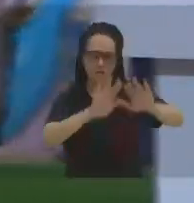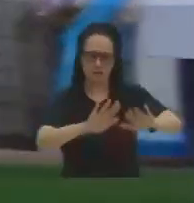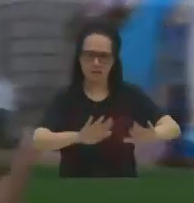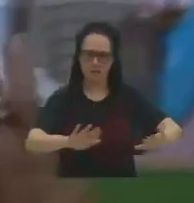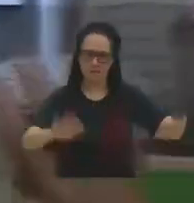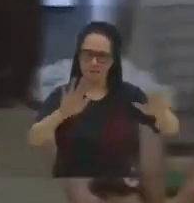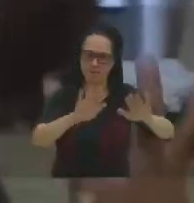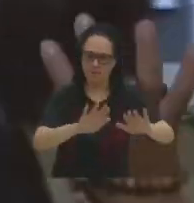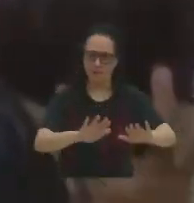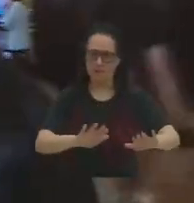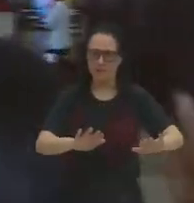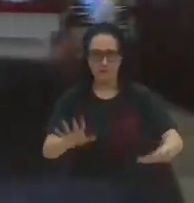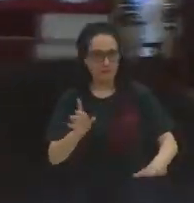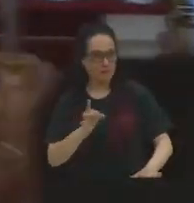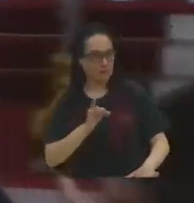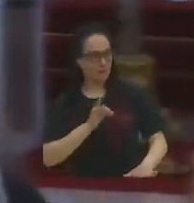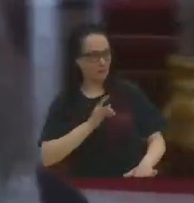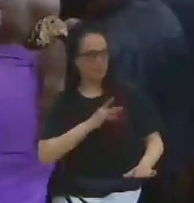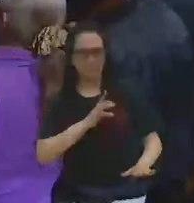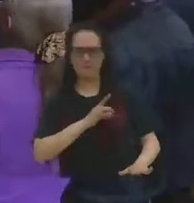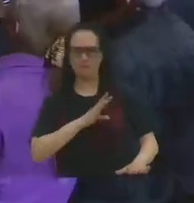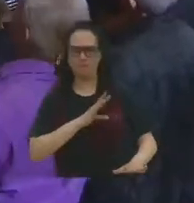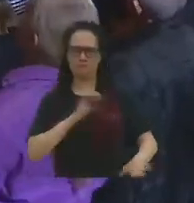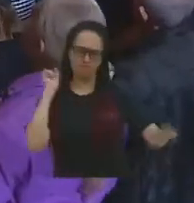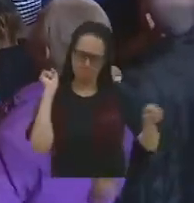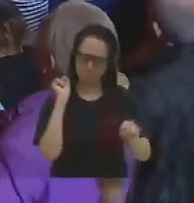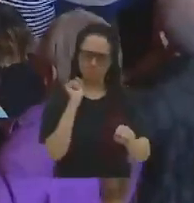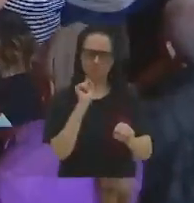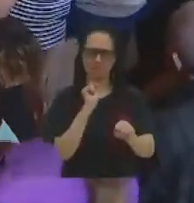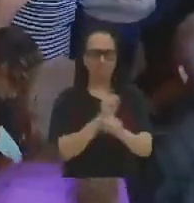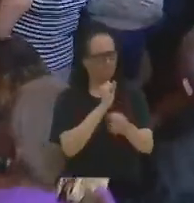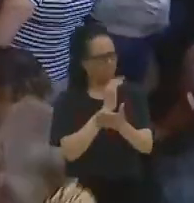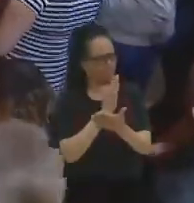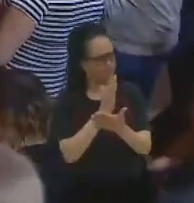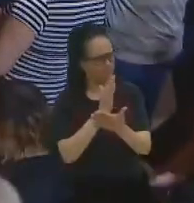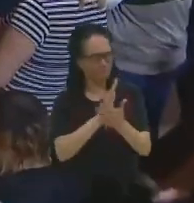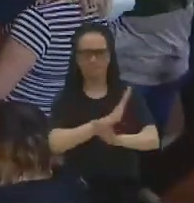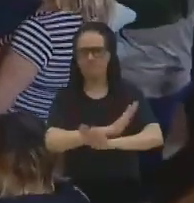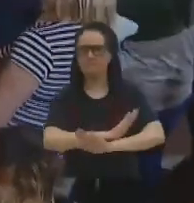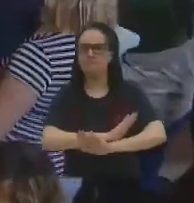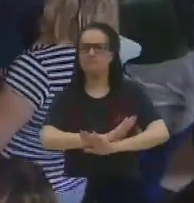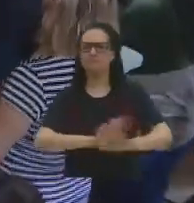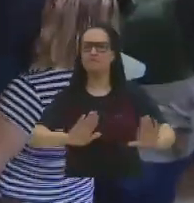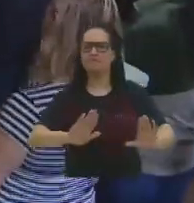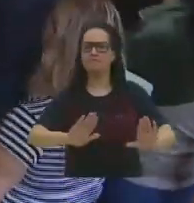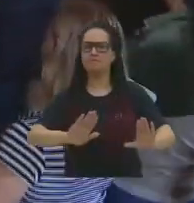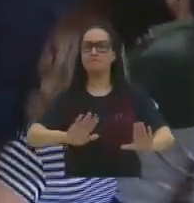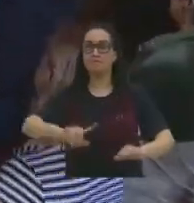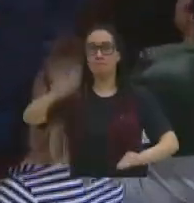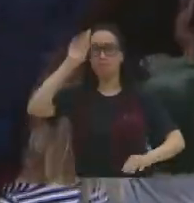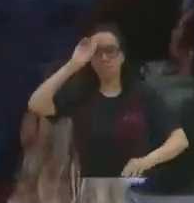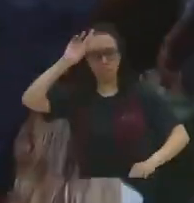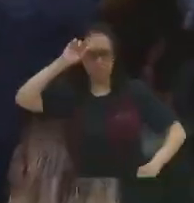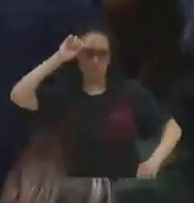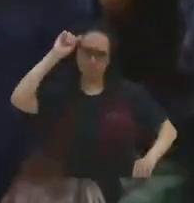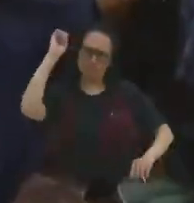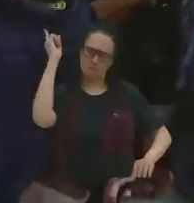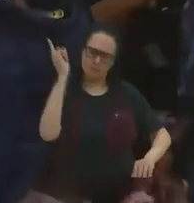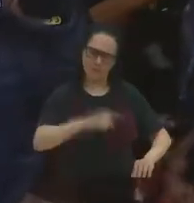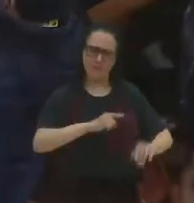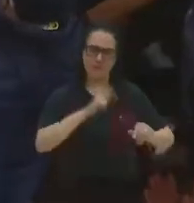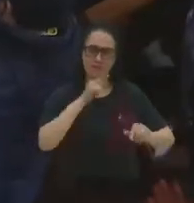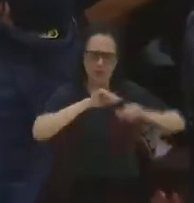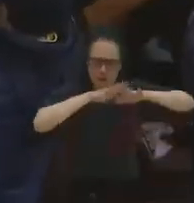o medo repreendeu, quando ele ordenou, o